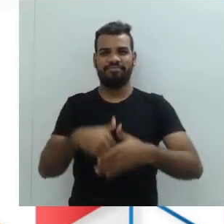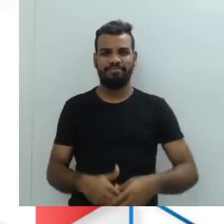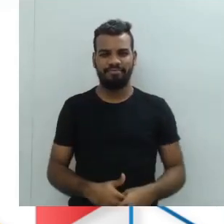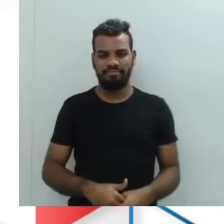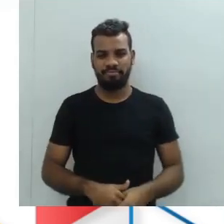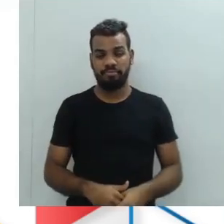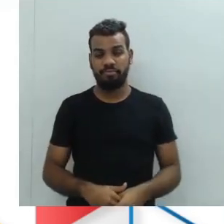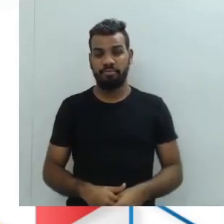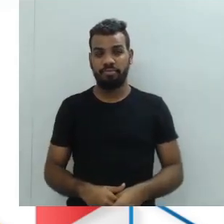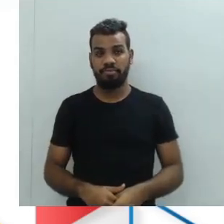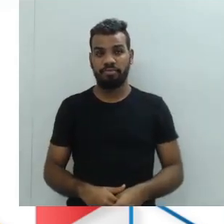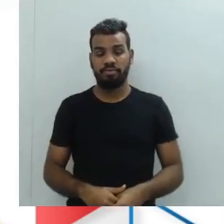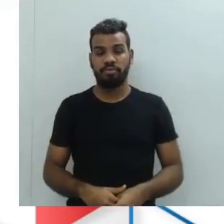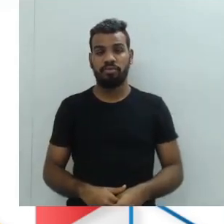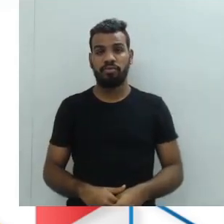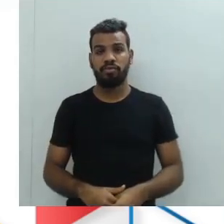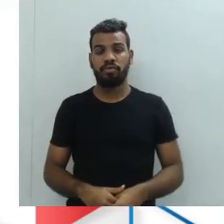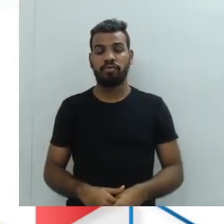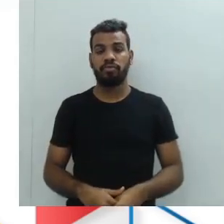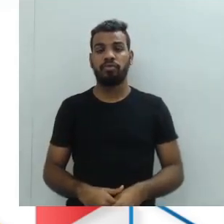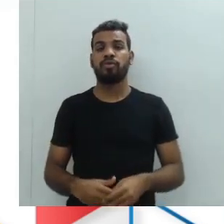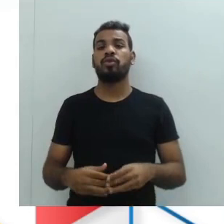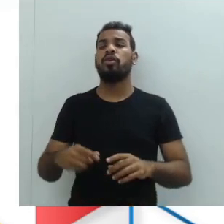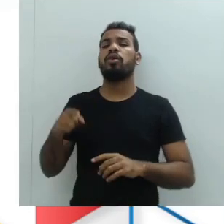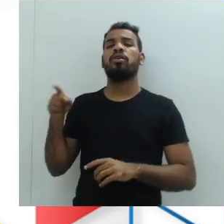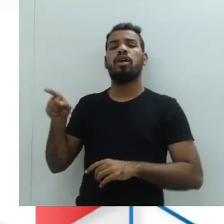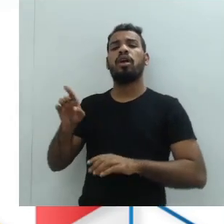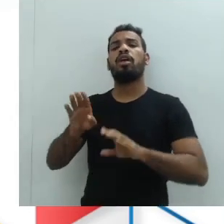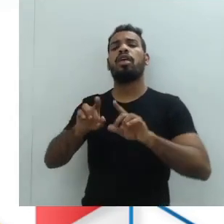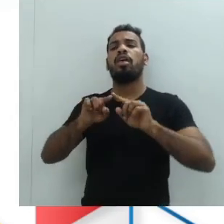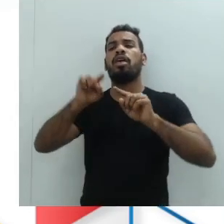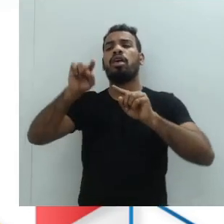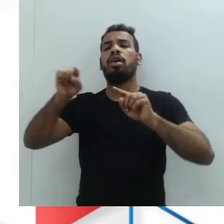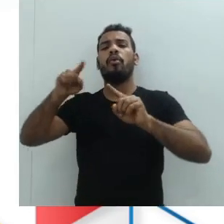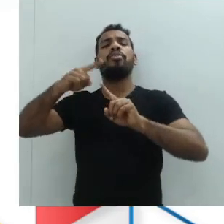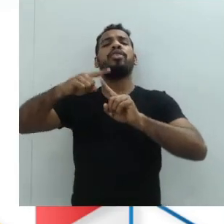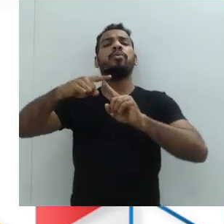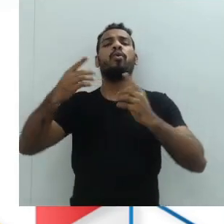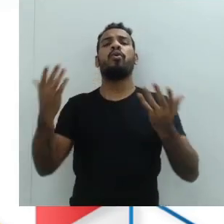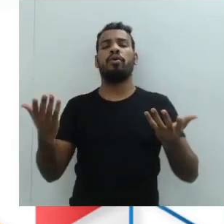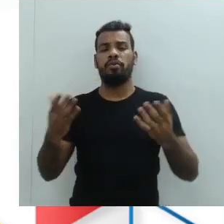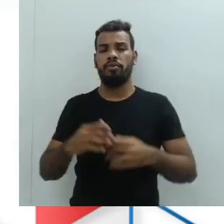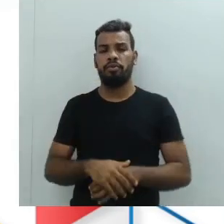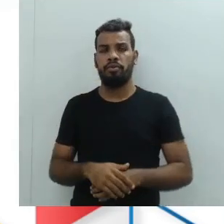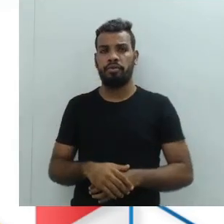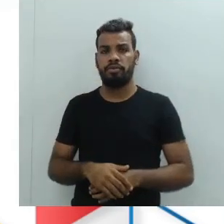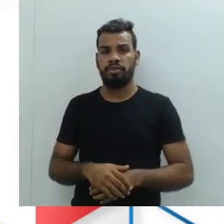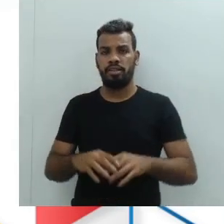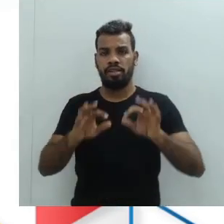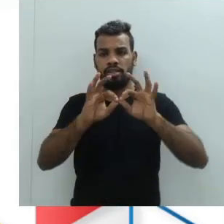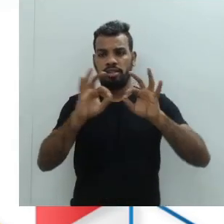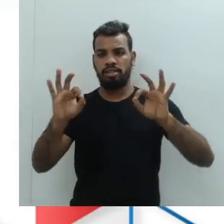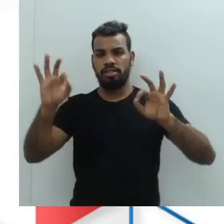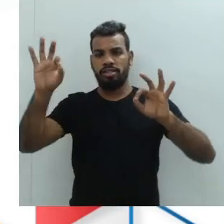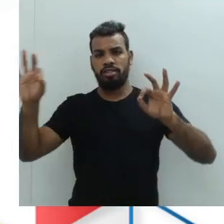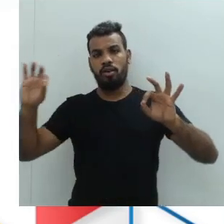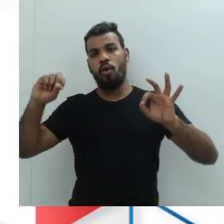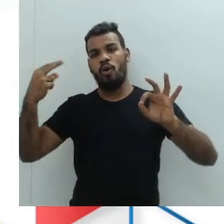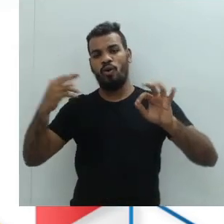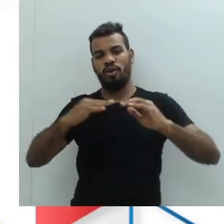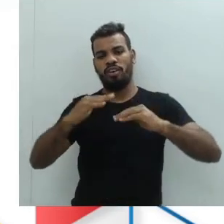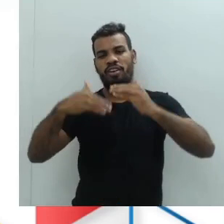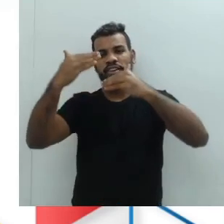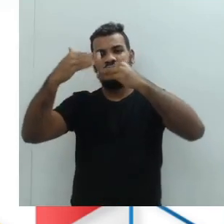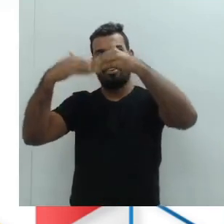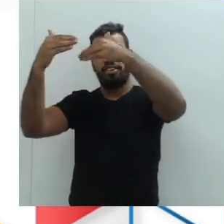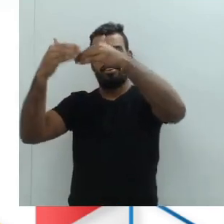Aí você tem aí, ó, qual tipo gráfico foi utilizado para comparar as pesquisas realizadas? Gráfico de linha ou de evolução? Quais